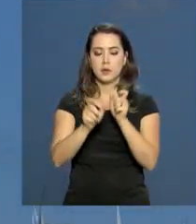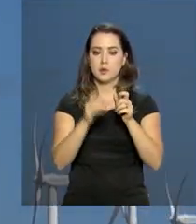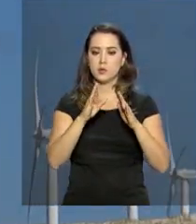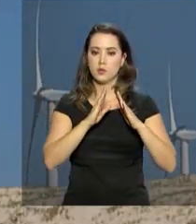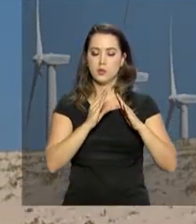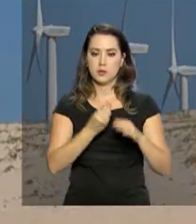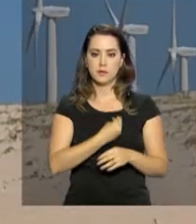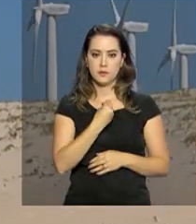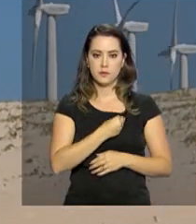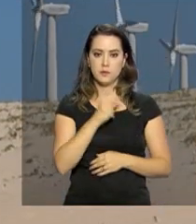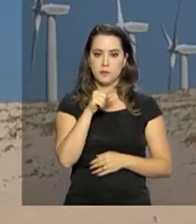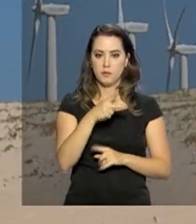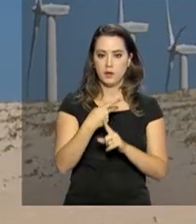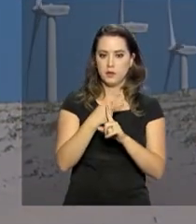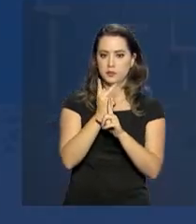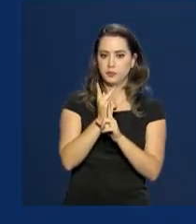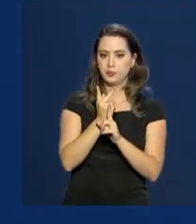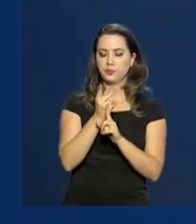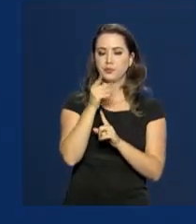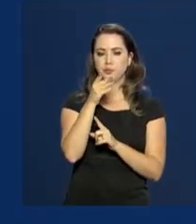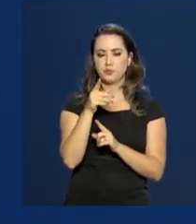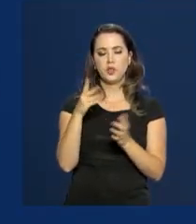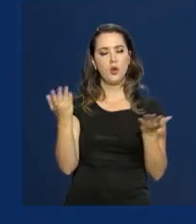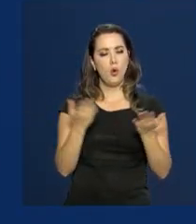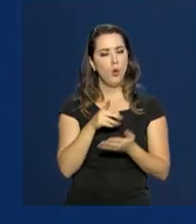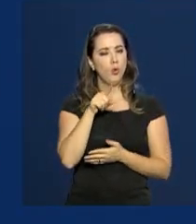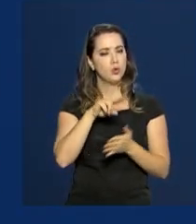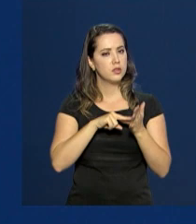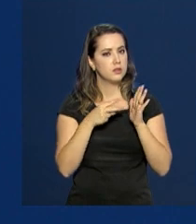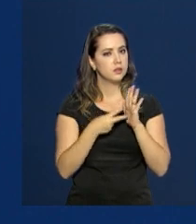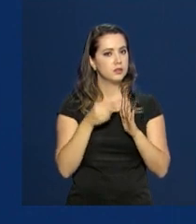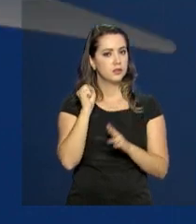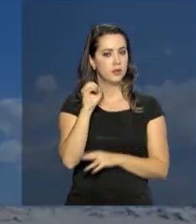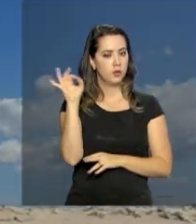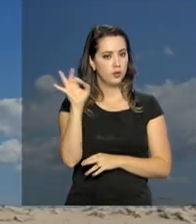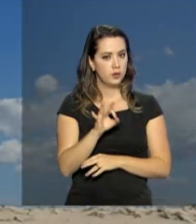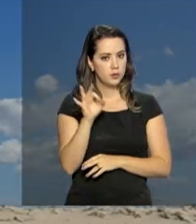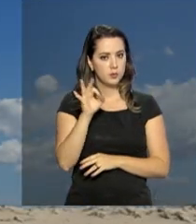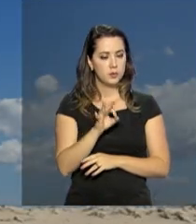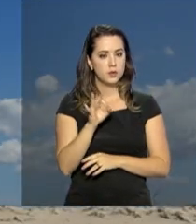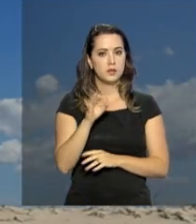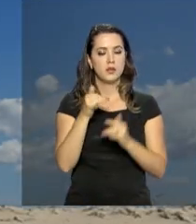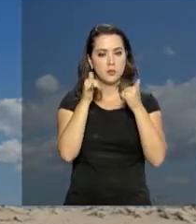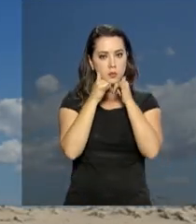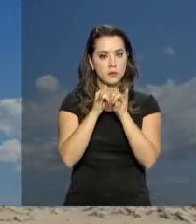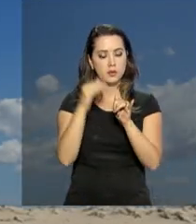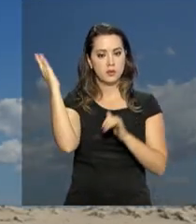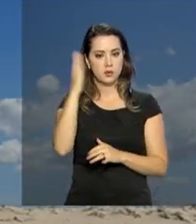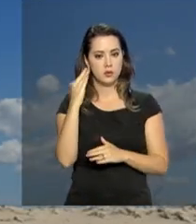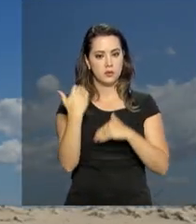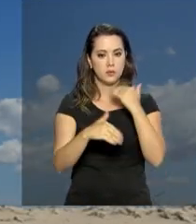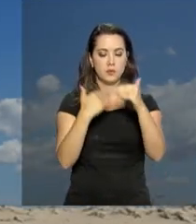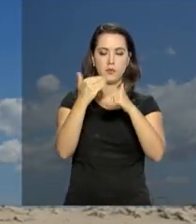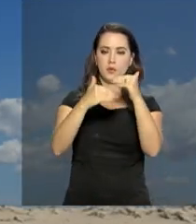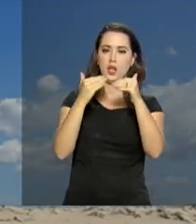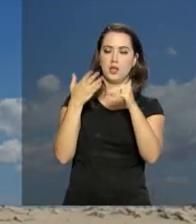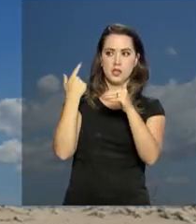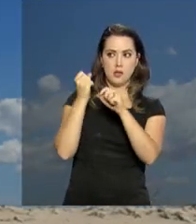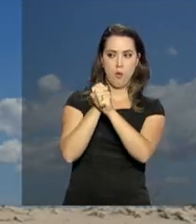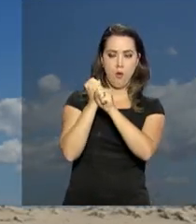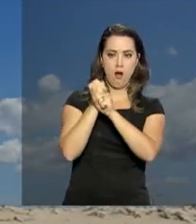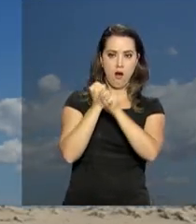usinas eólicas respondem por cerca de 8% da energia produzida no Brasil e cresceu no último ano mais